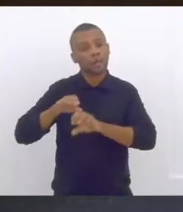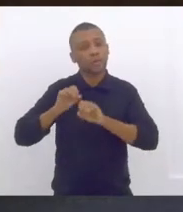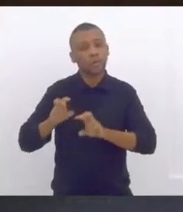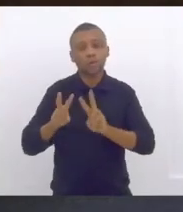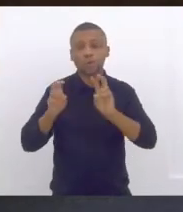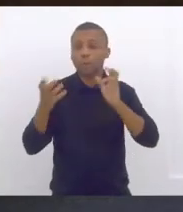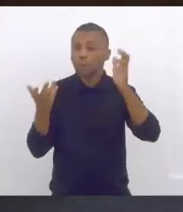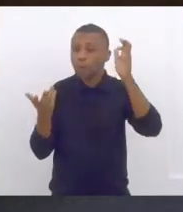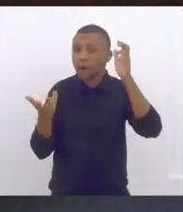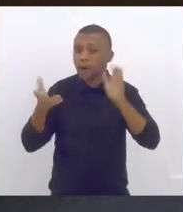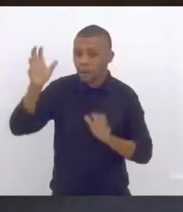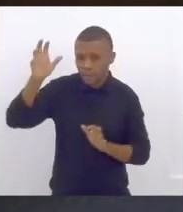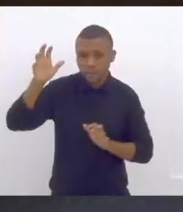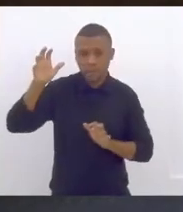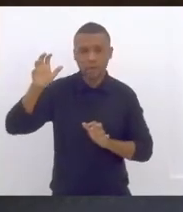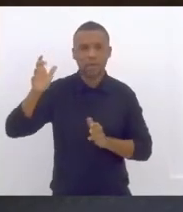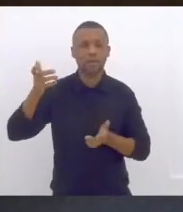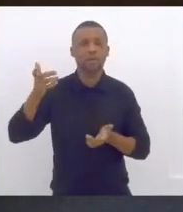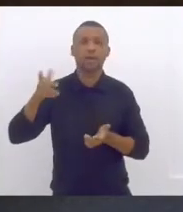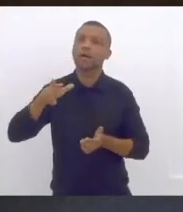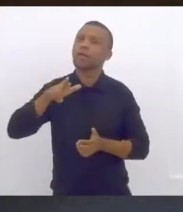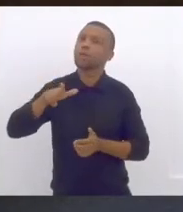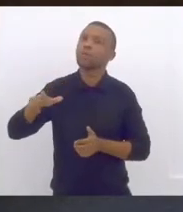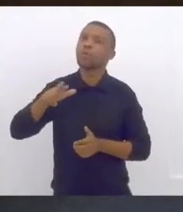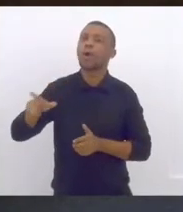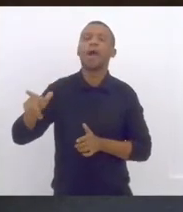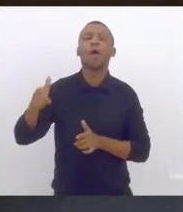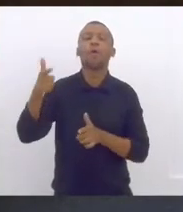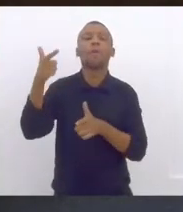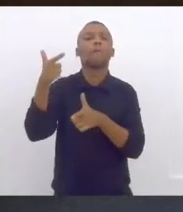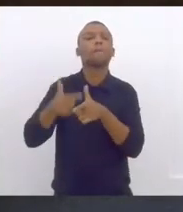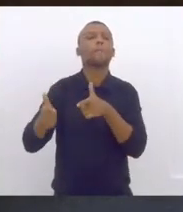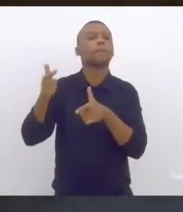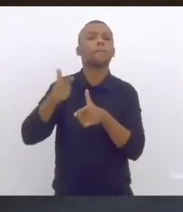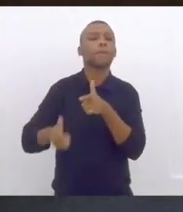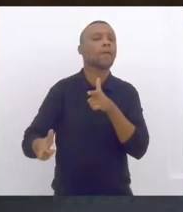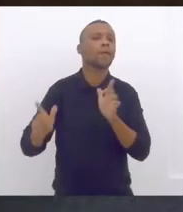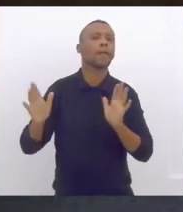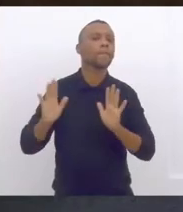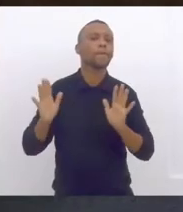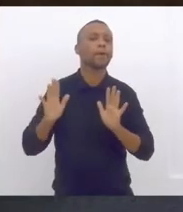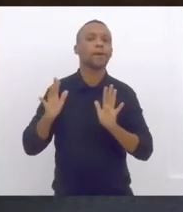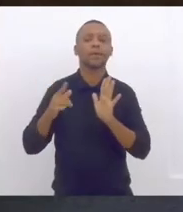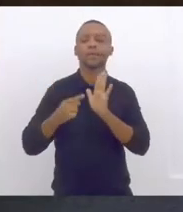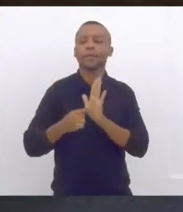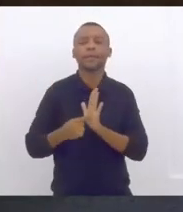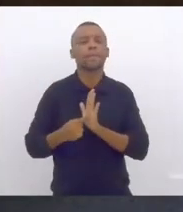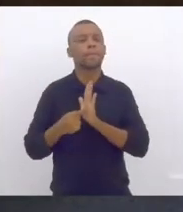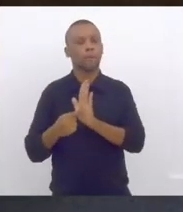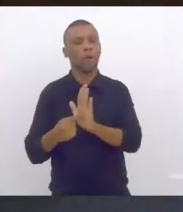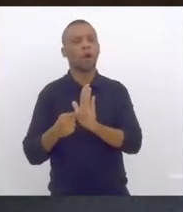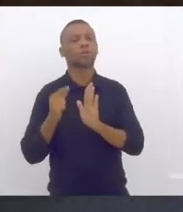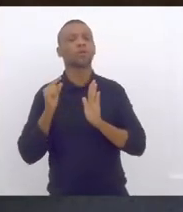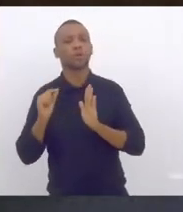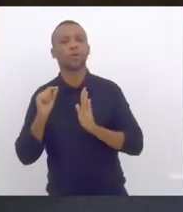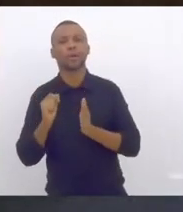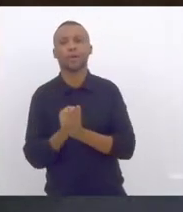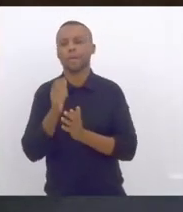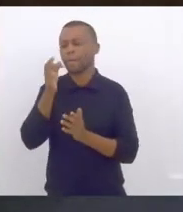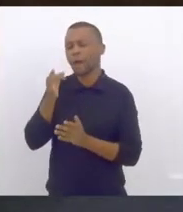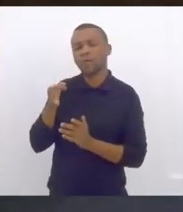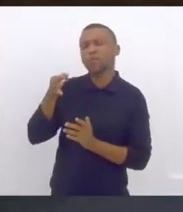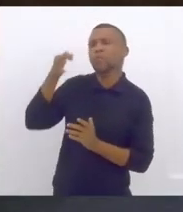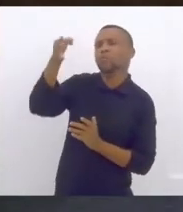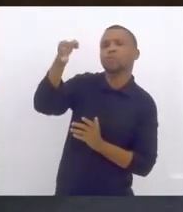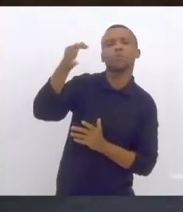climática não é um problema que aponta para o futuro,